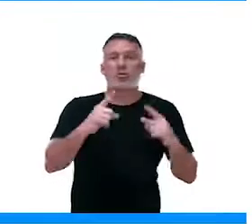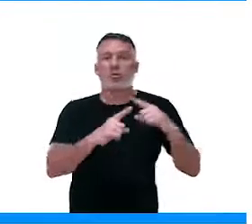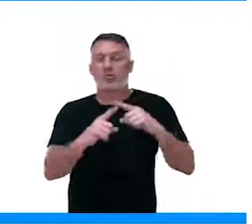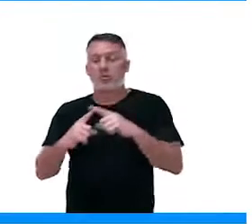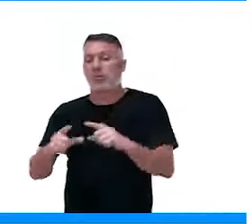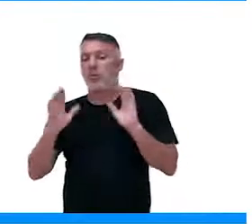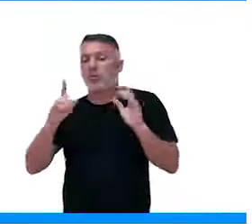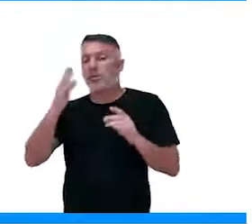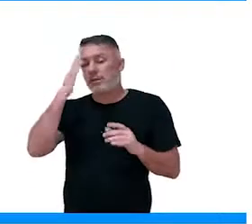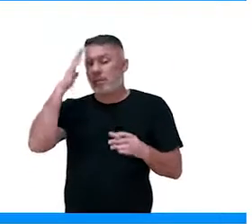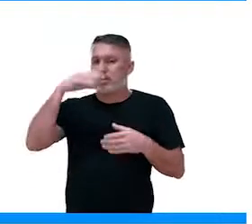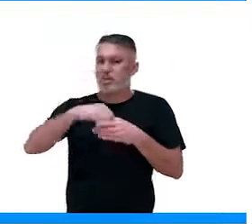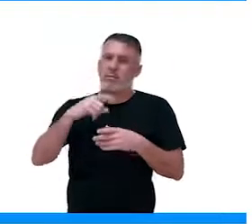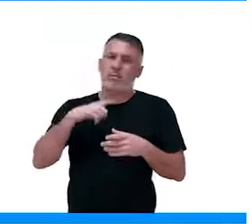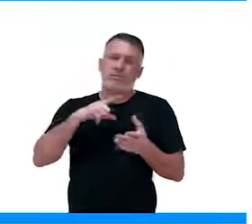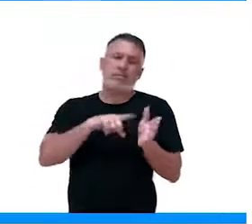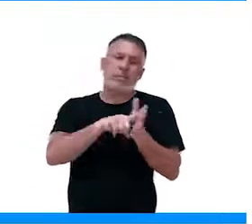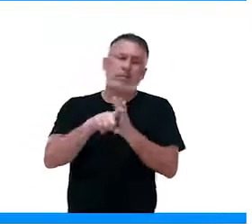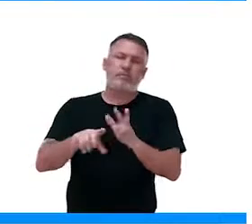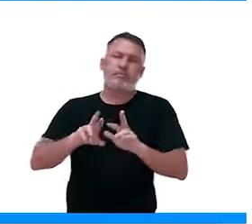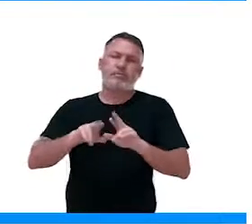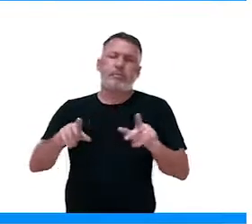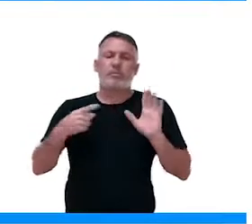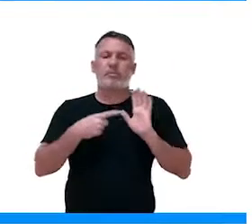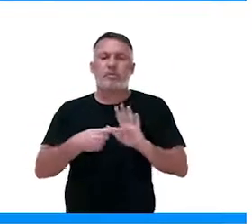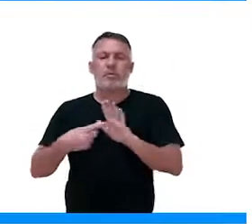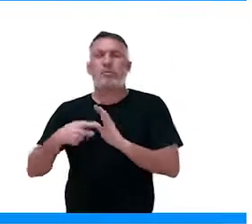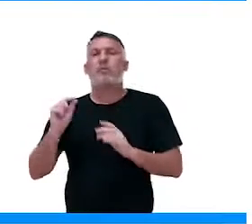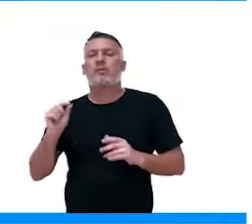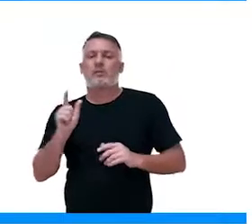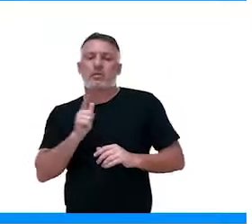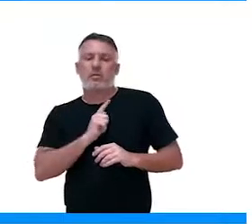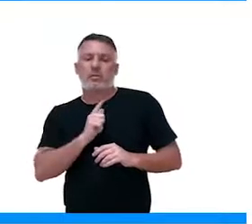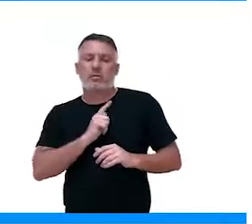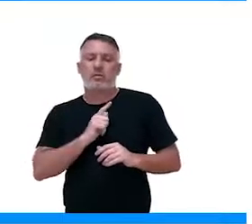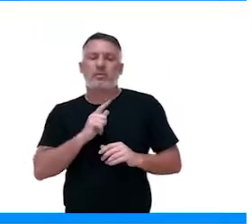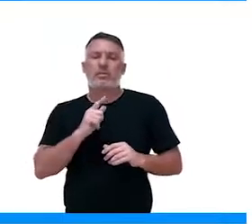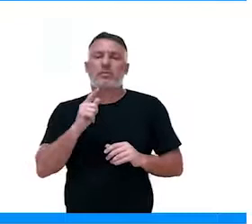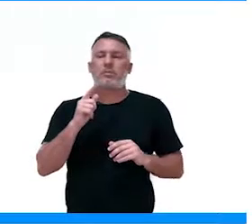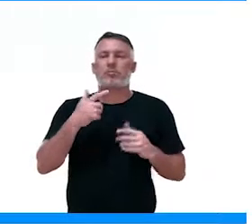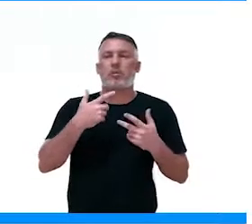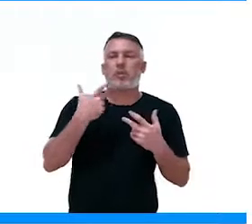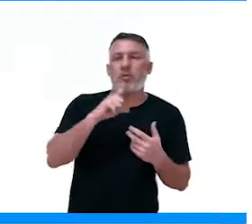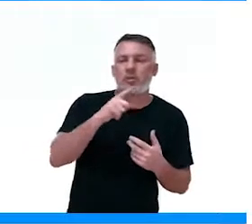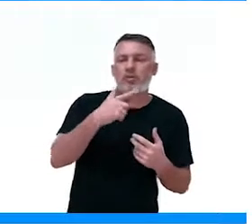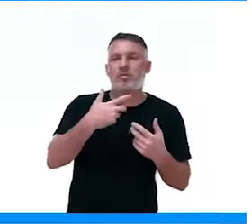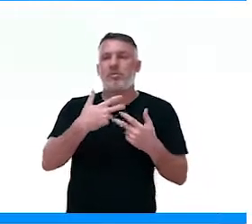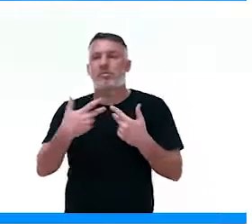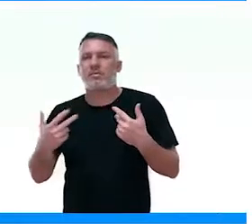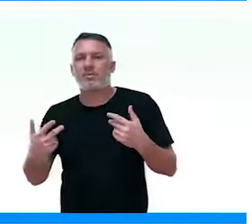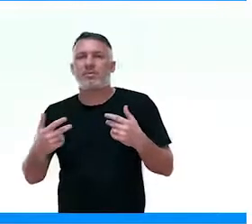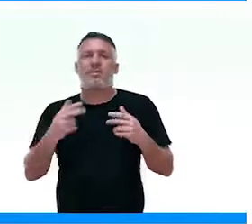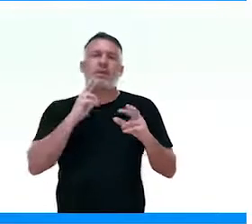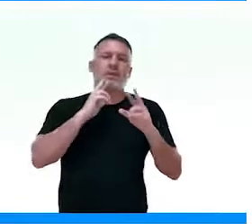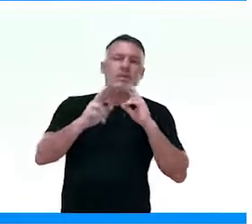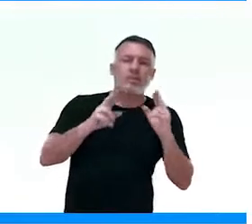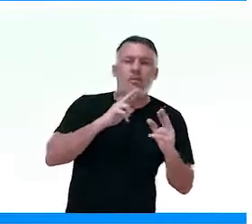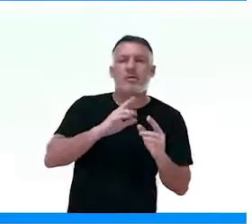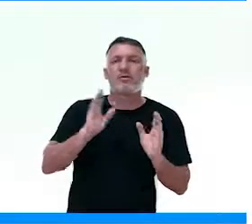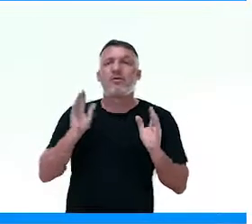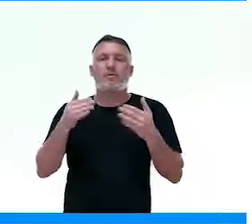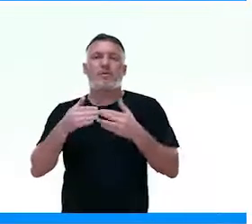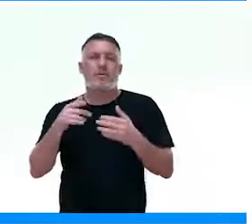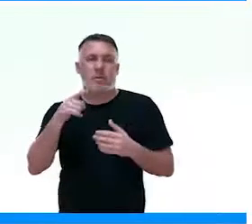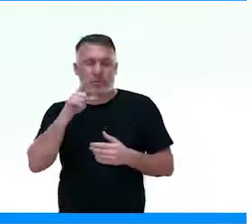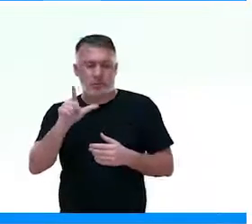lado. No entanto, a gente tem várias pesquisas aí que mostram inúmeras conquistas, né? E muitos resultados